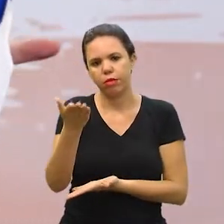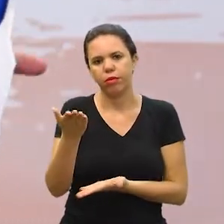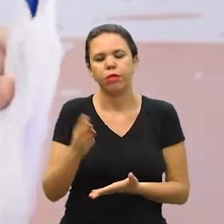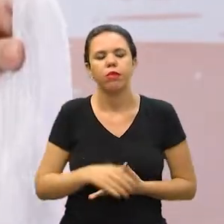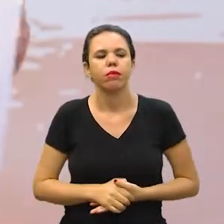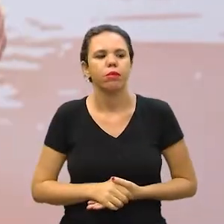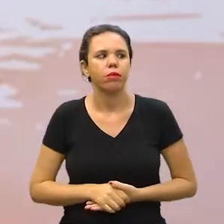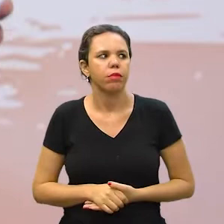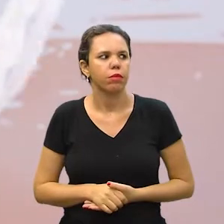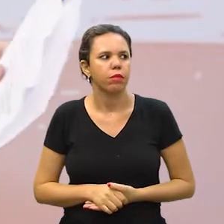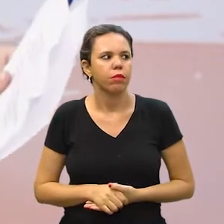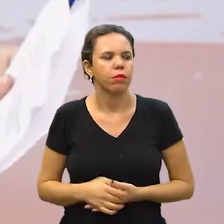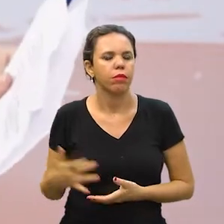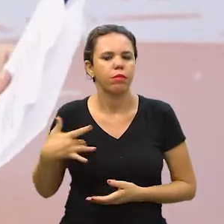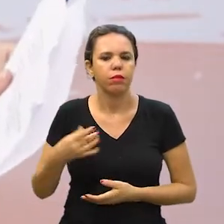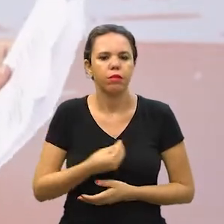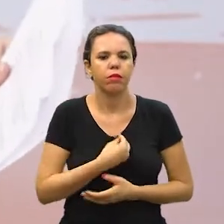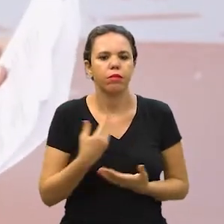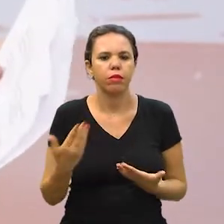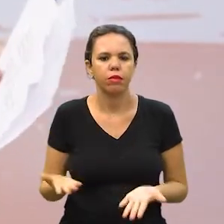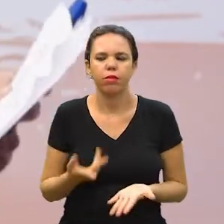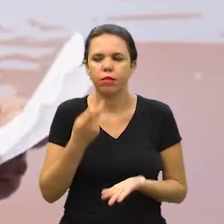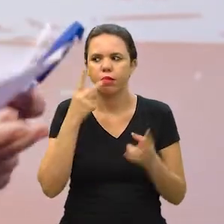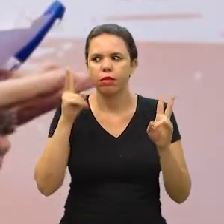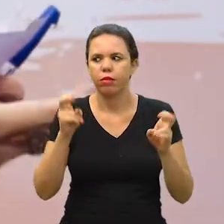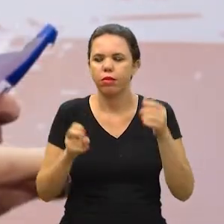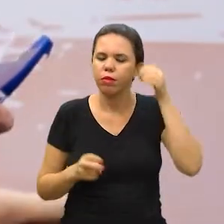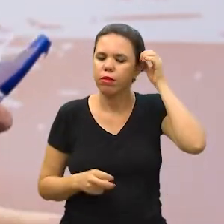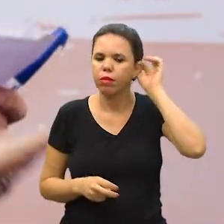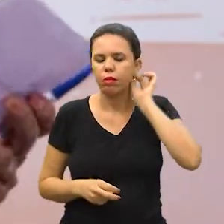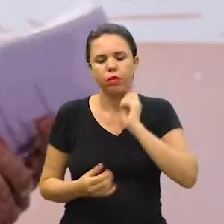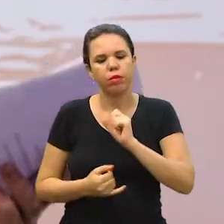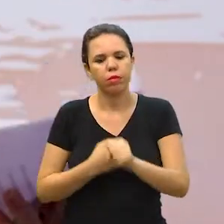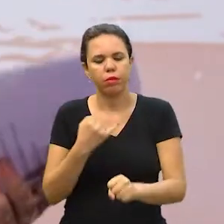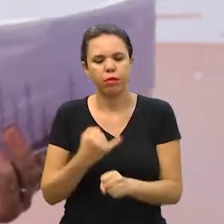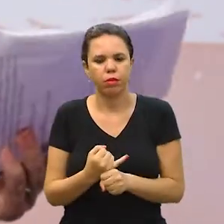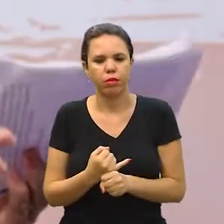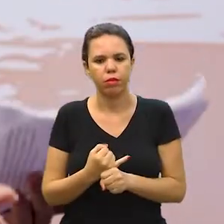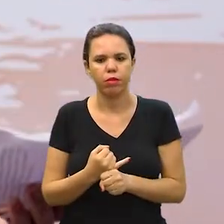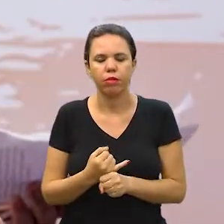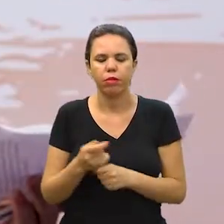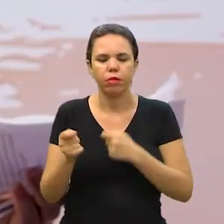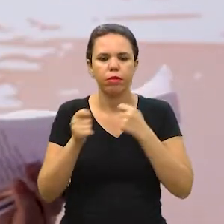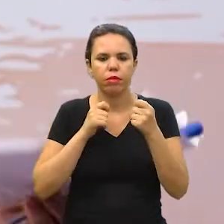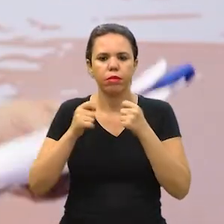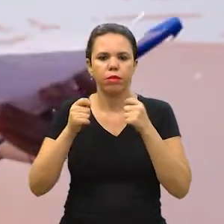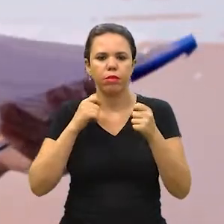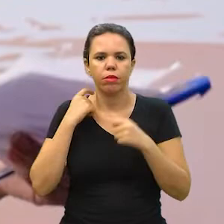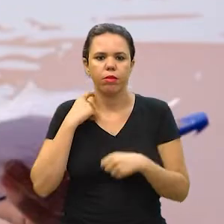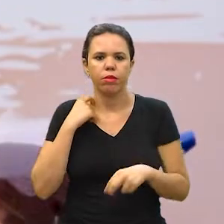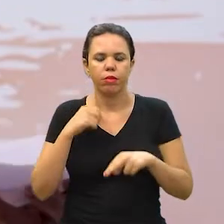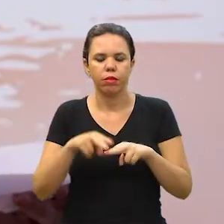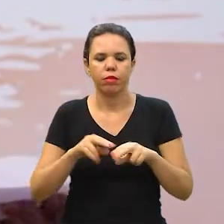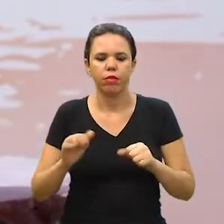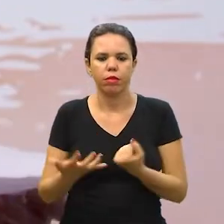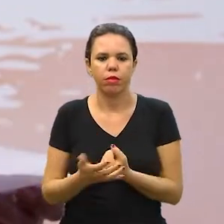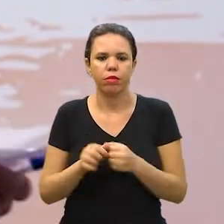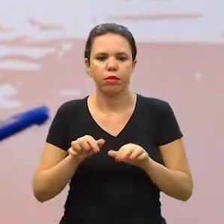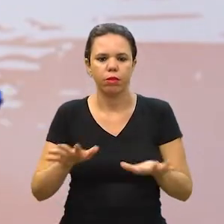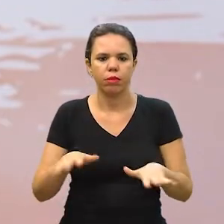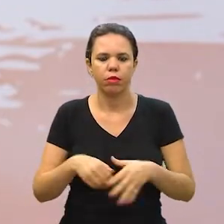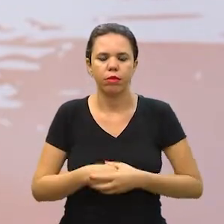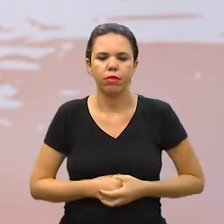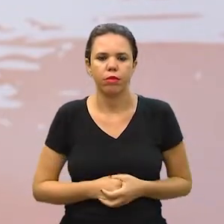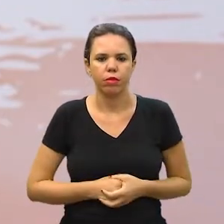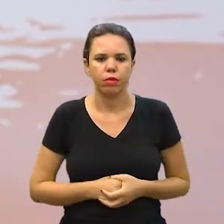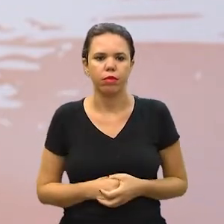você de casa que a gente do Saúde é Vida está aqui fazendo ainda de maneira remota, online, as nossas entrevistas por causa da pandemia